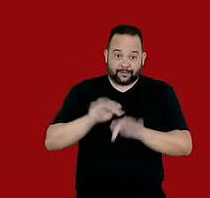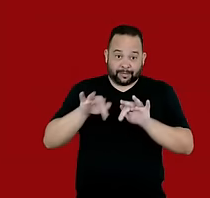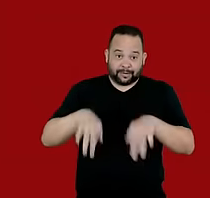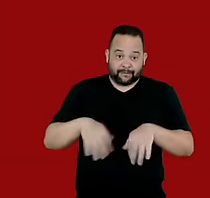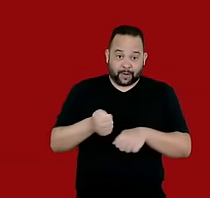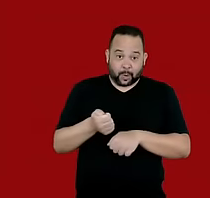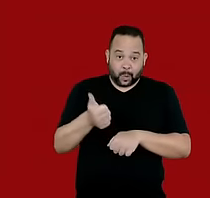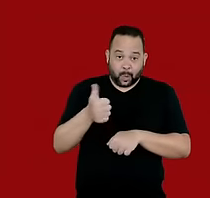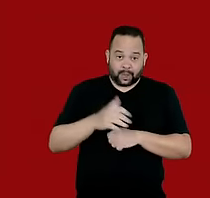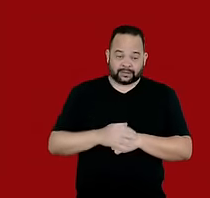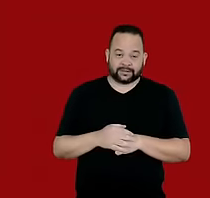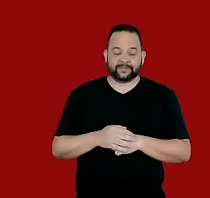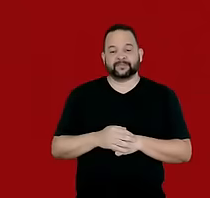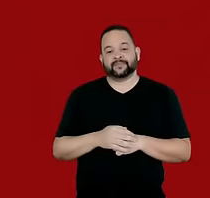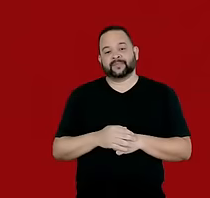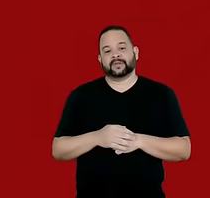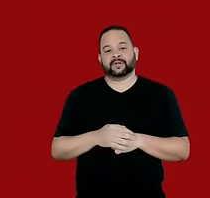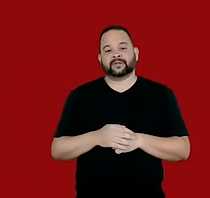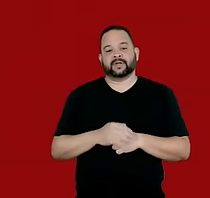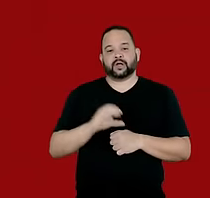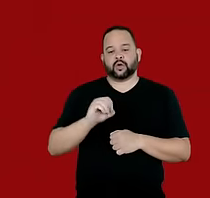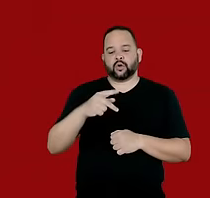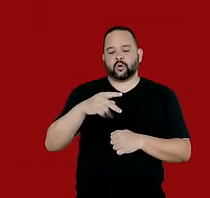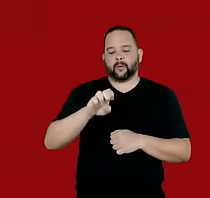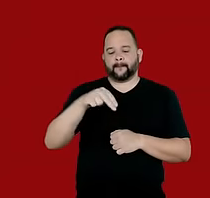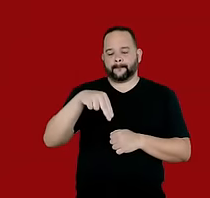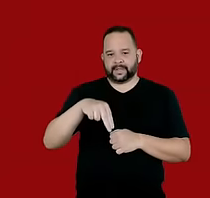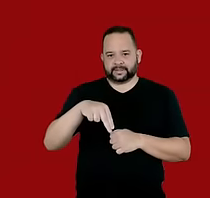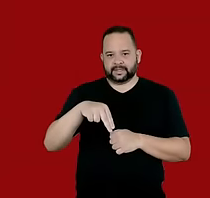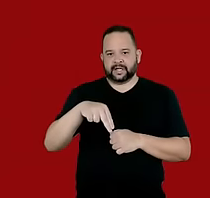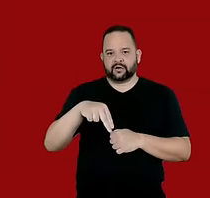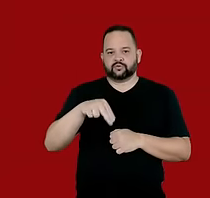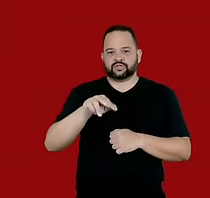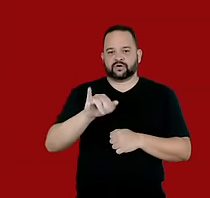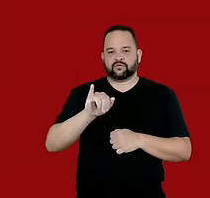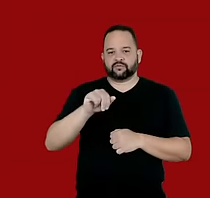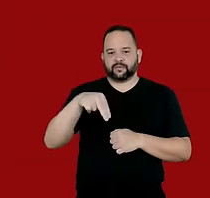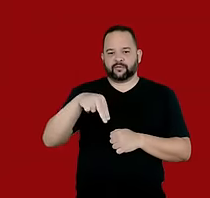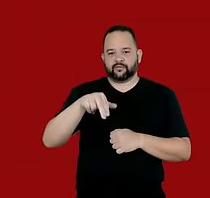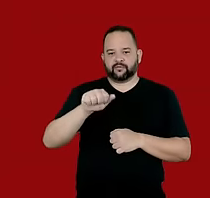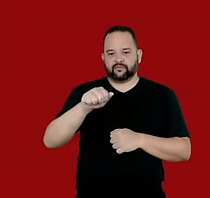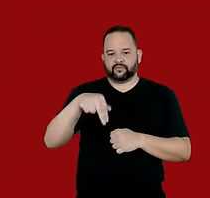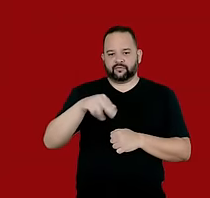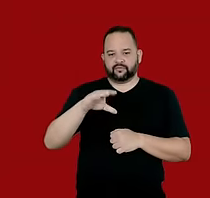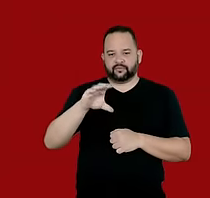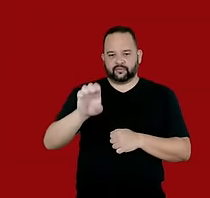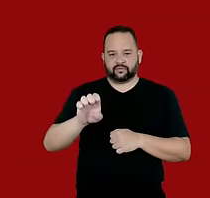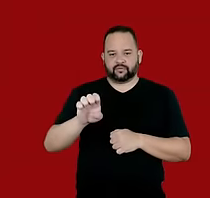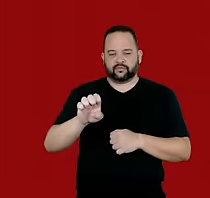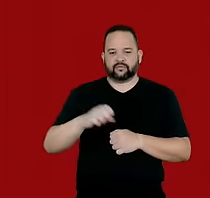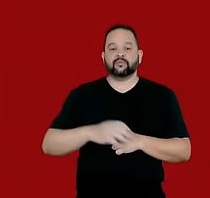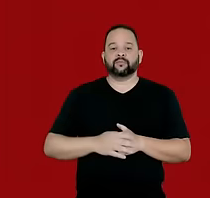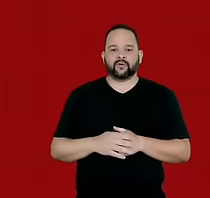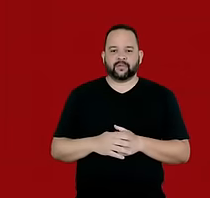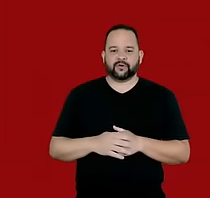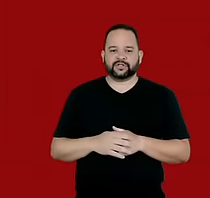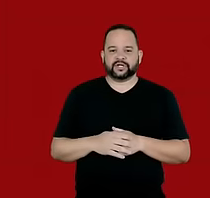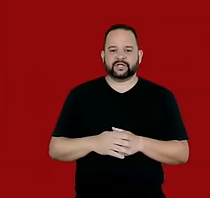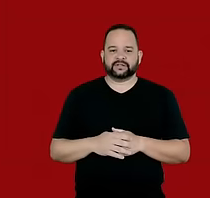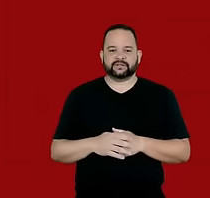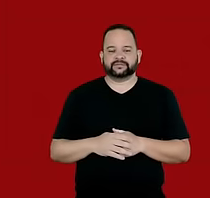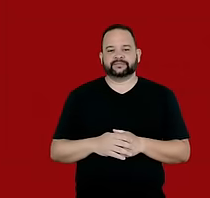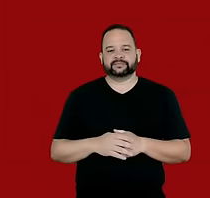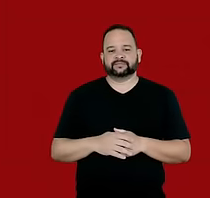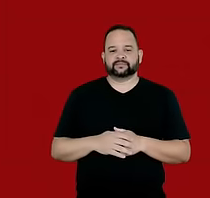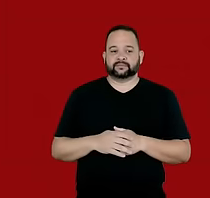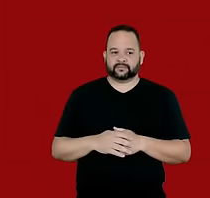de mercado de capitais e Open finance o o JP vai falar sobre Open capital markets então é é é